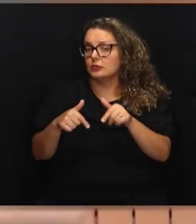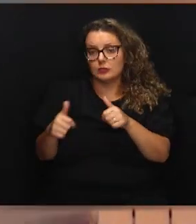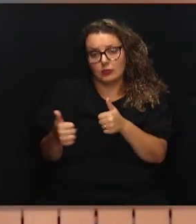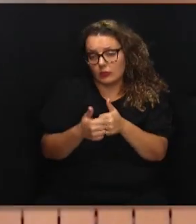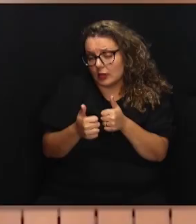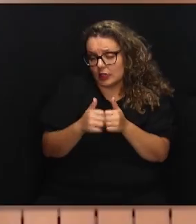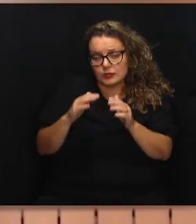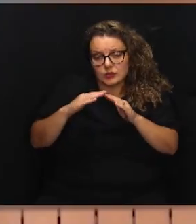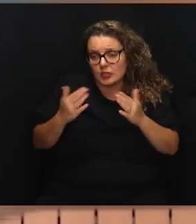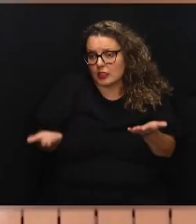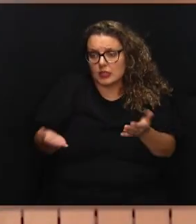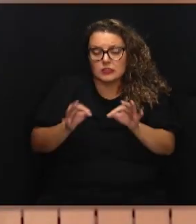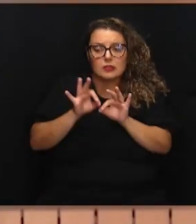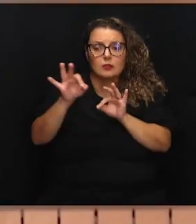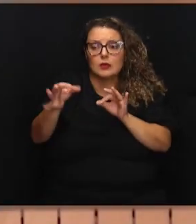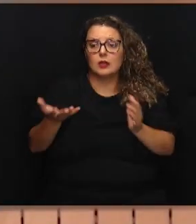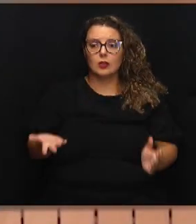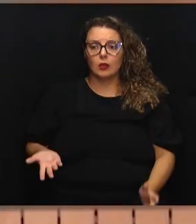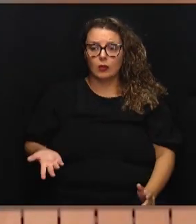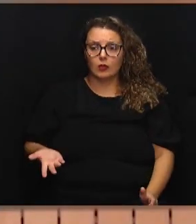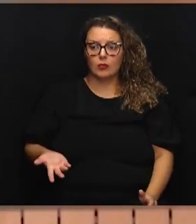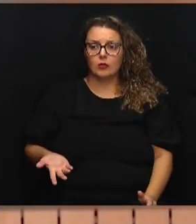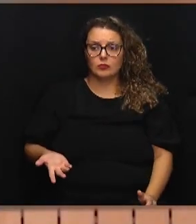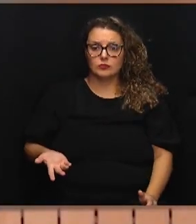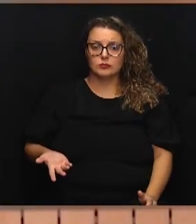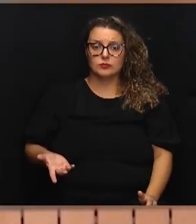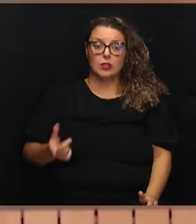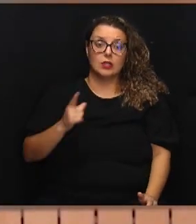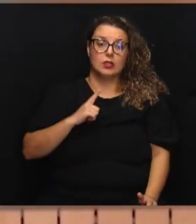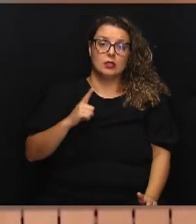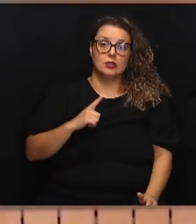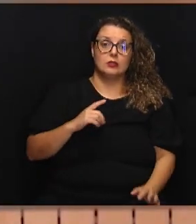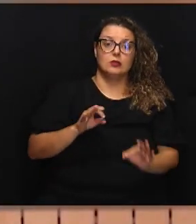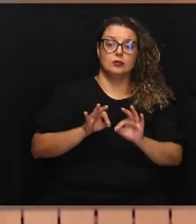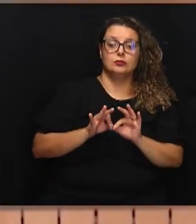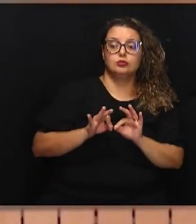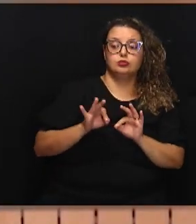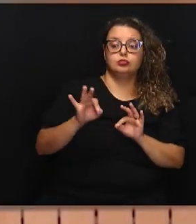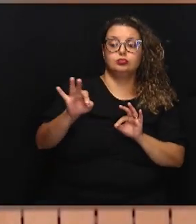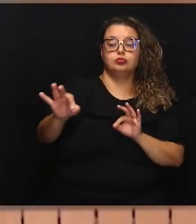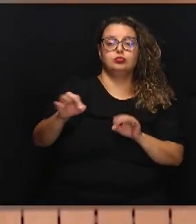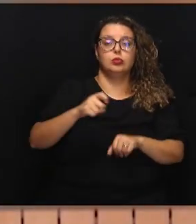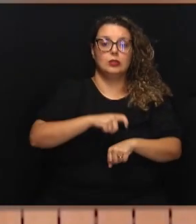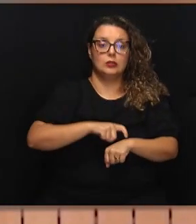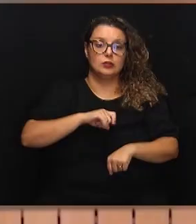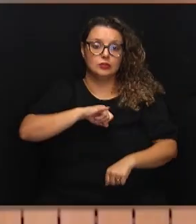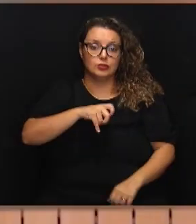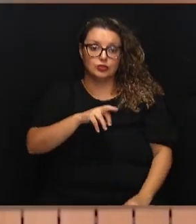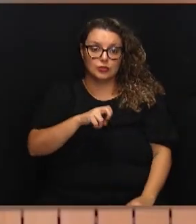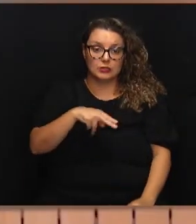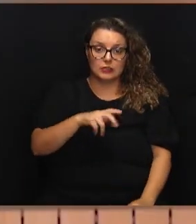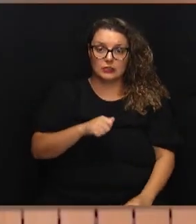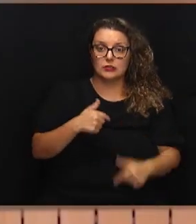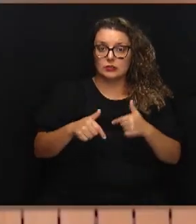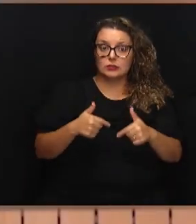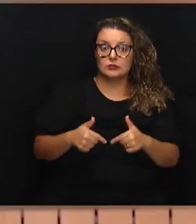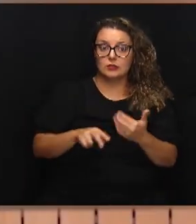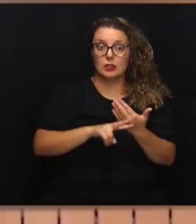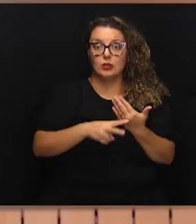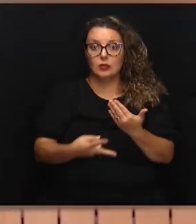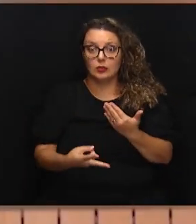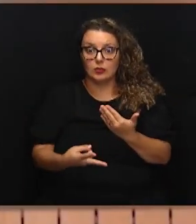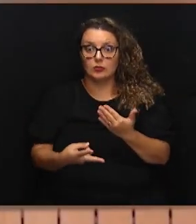da sua casa, ao mais próximo, e aí você tem uma extensão brutal da jornada de trabalho e, consequentemente,